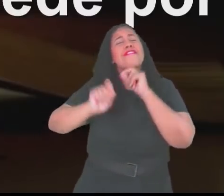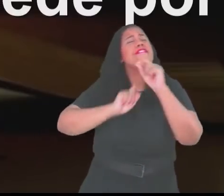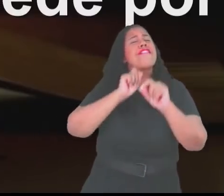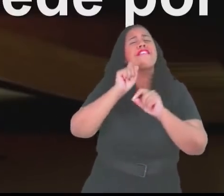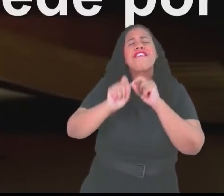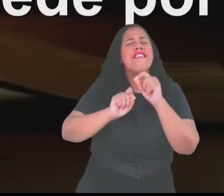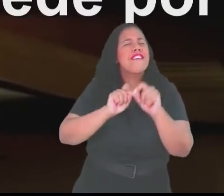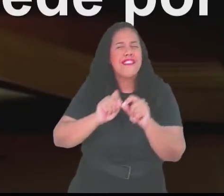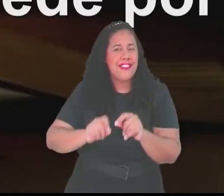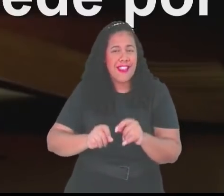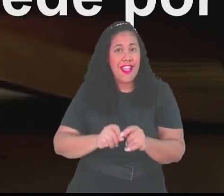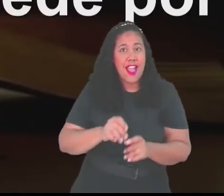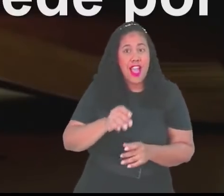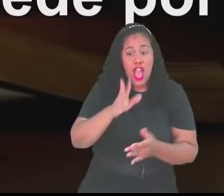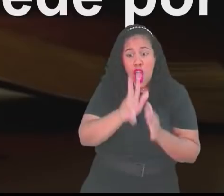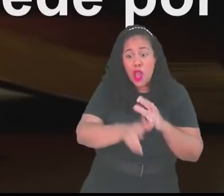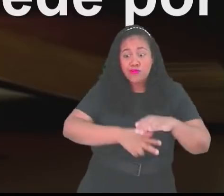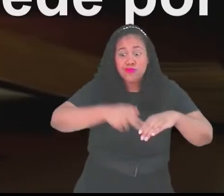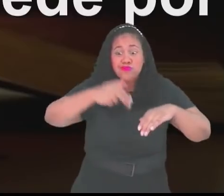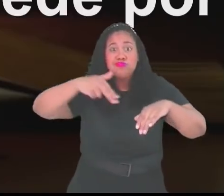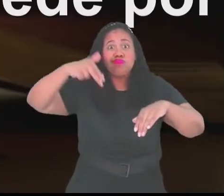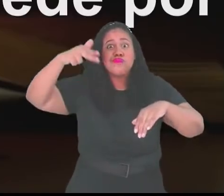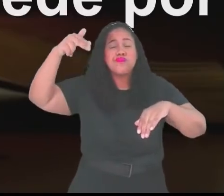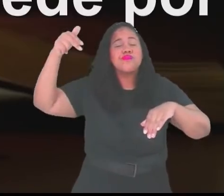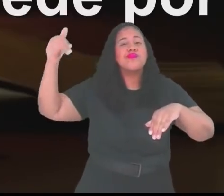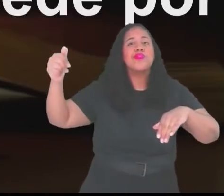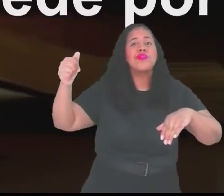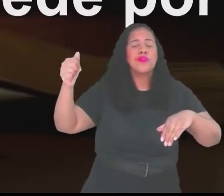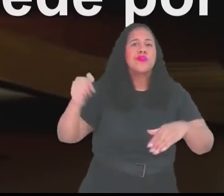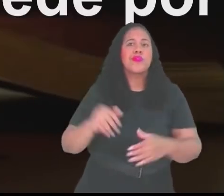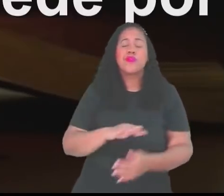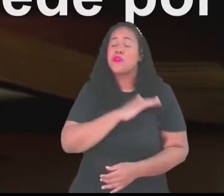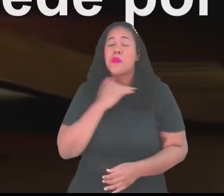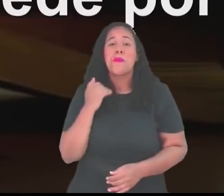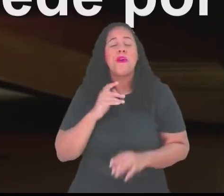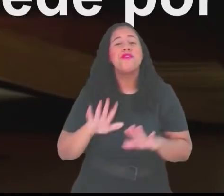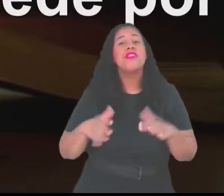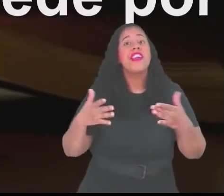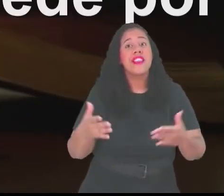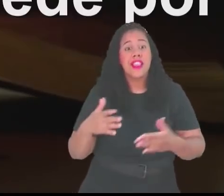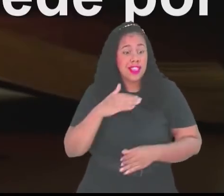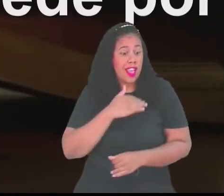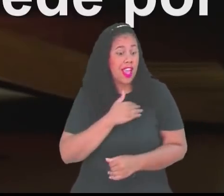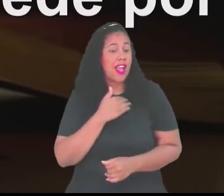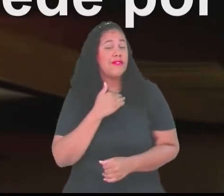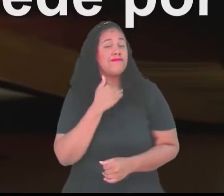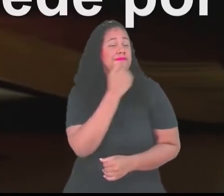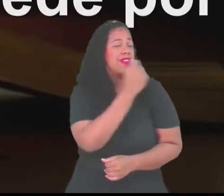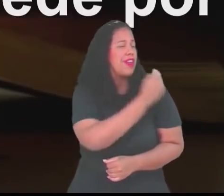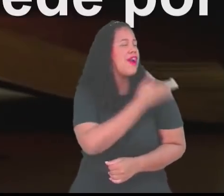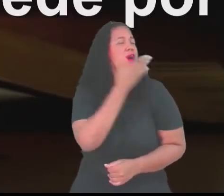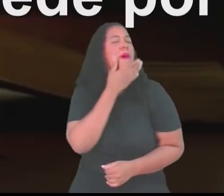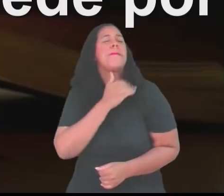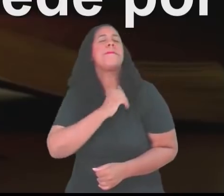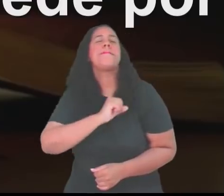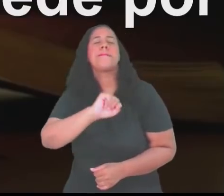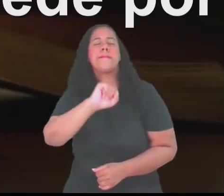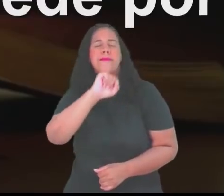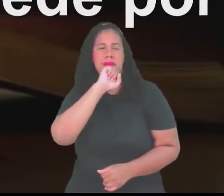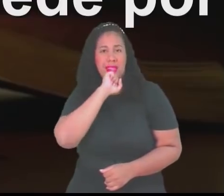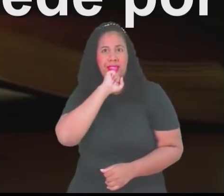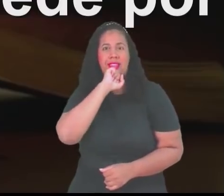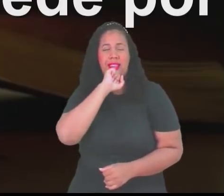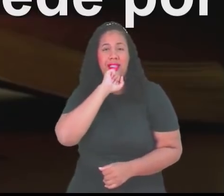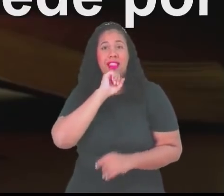ressuscitou dentre os mortos, o qual está à direita de Deus e